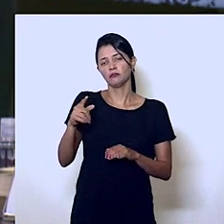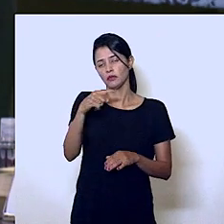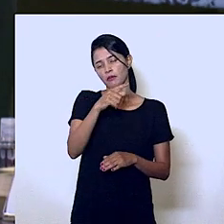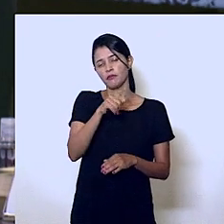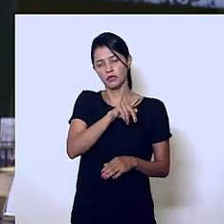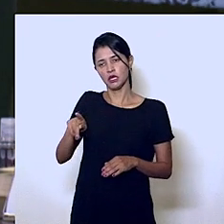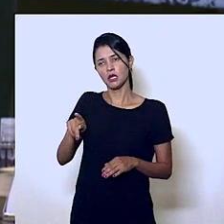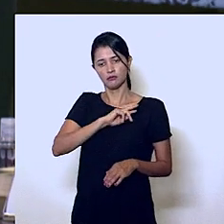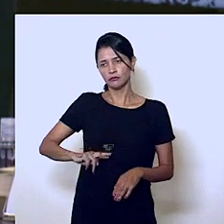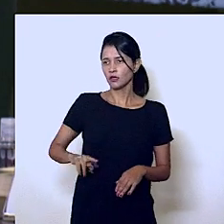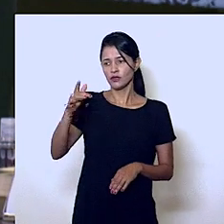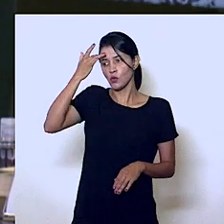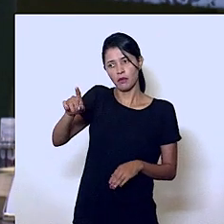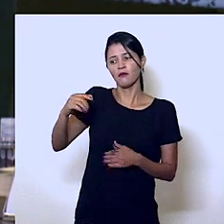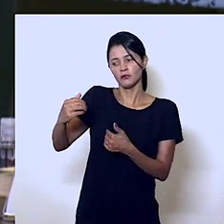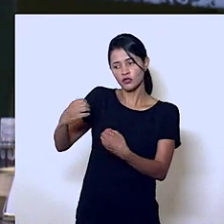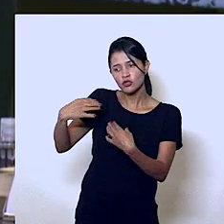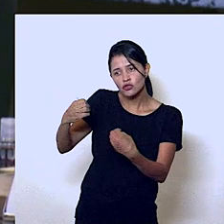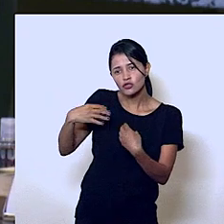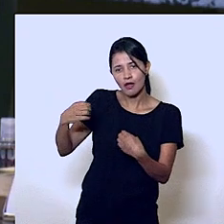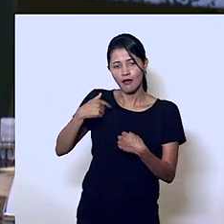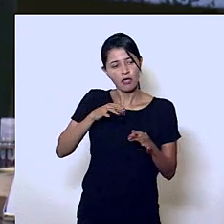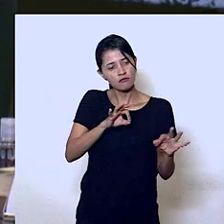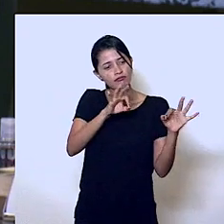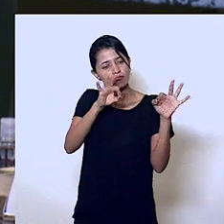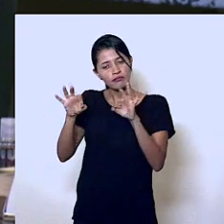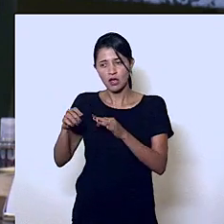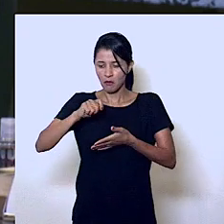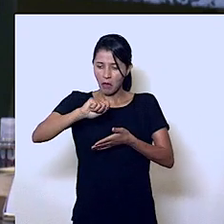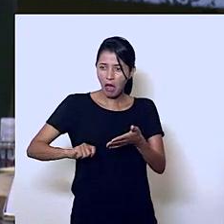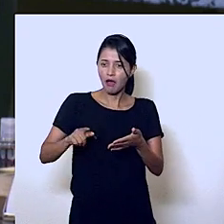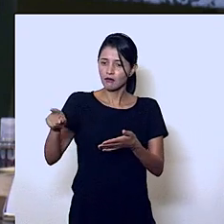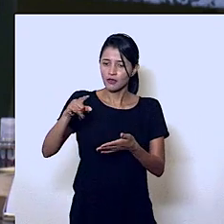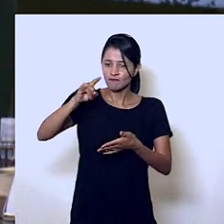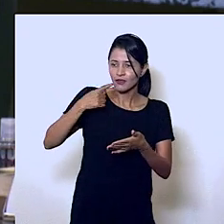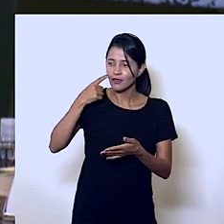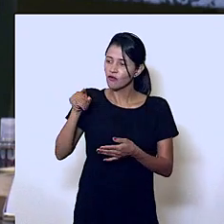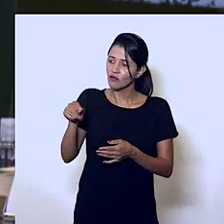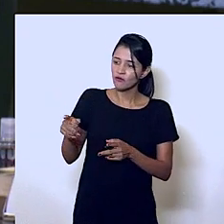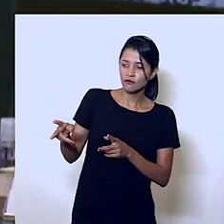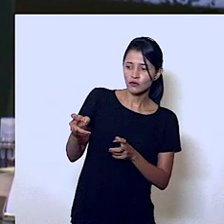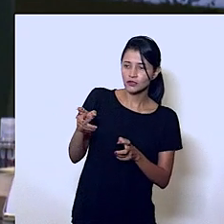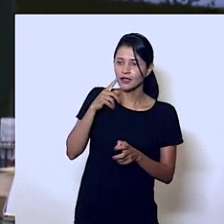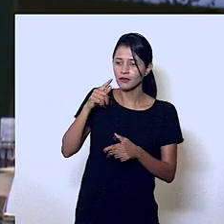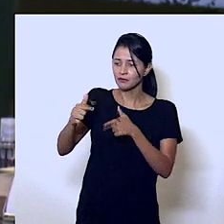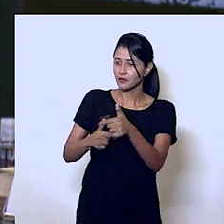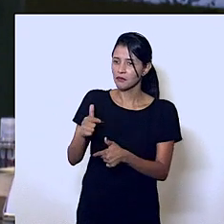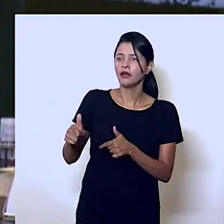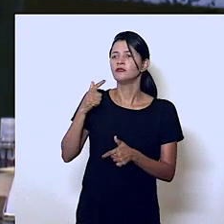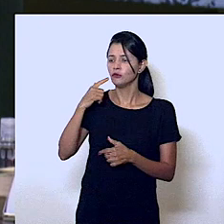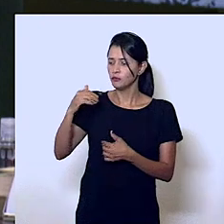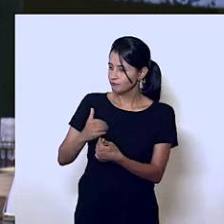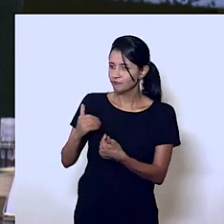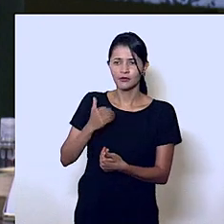de acompanhar os despachos, poder ver Vossa Excelência em ação, queria dizer que sempre são lições, muitas lições que ficaram. E se